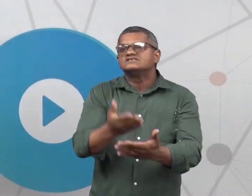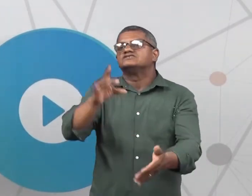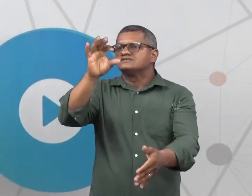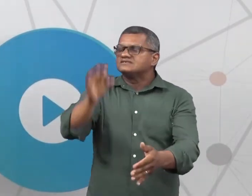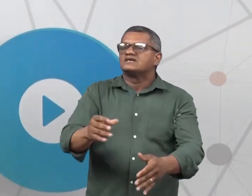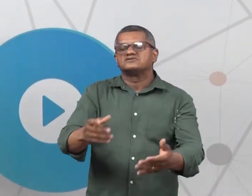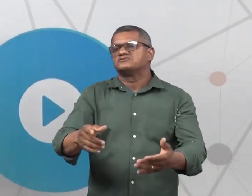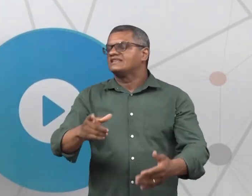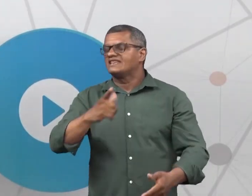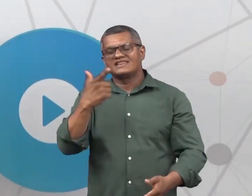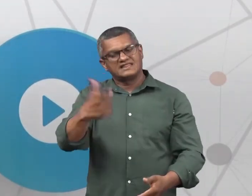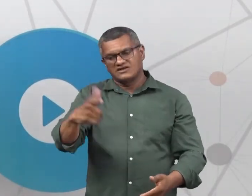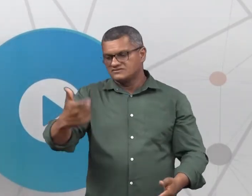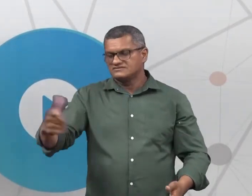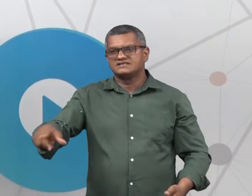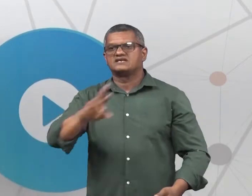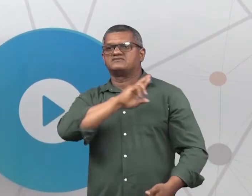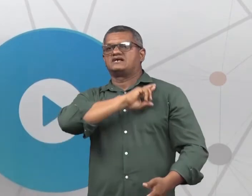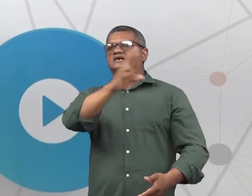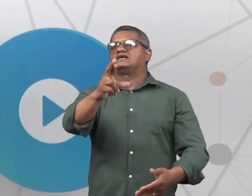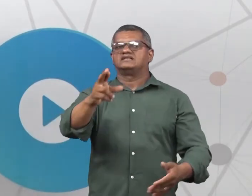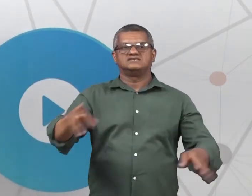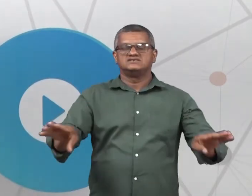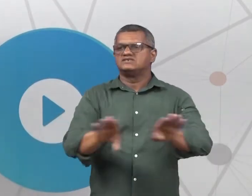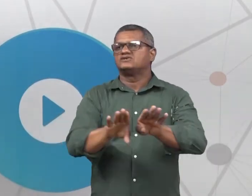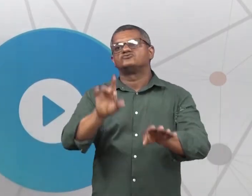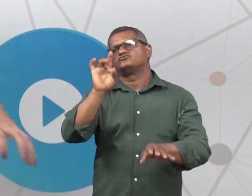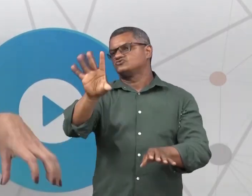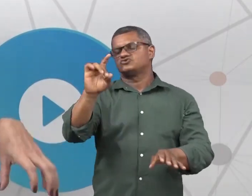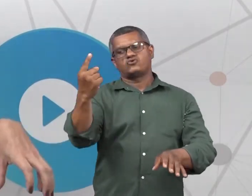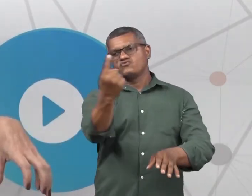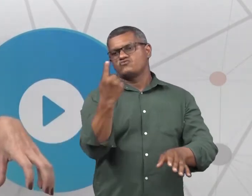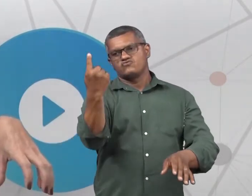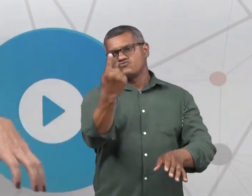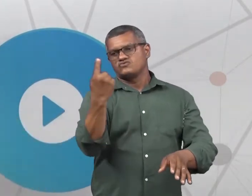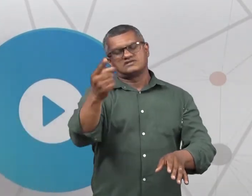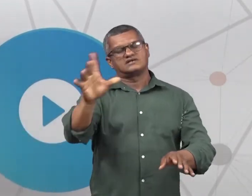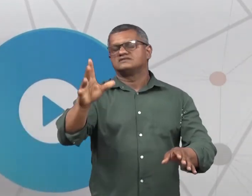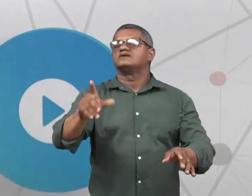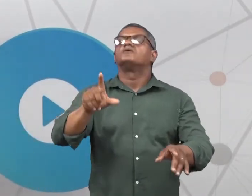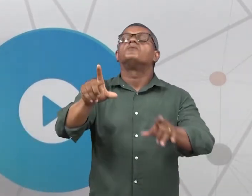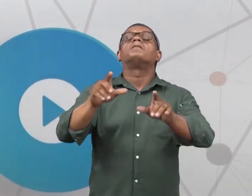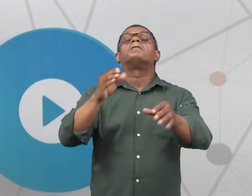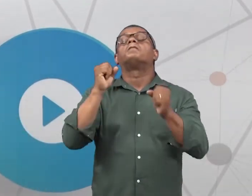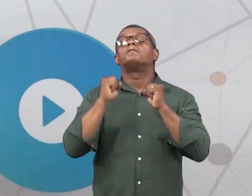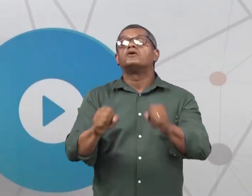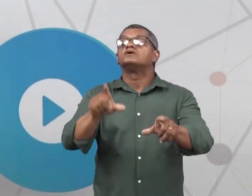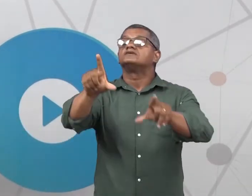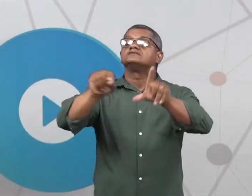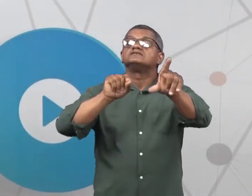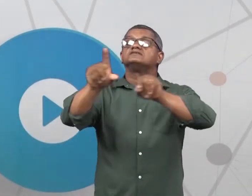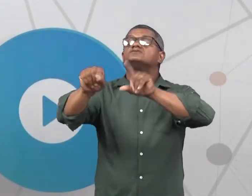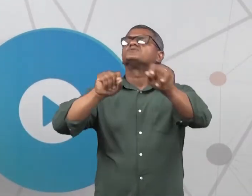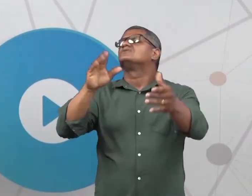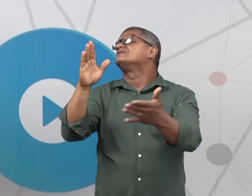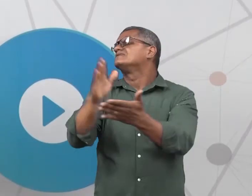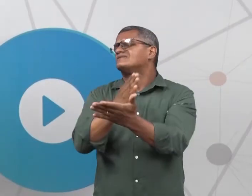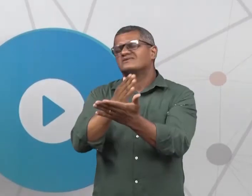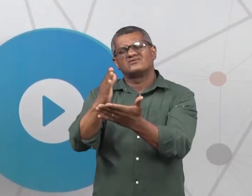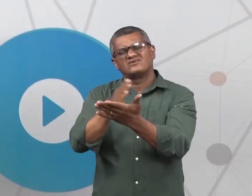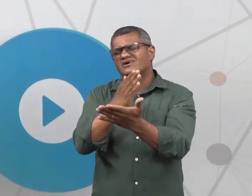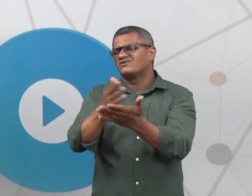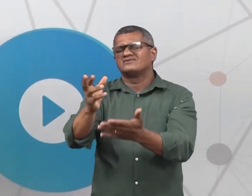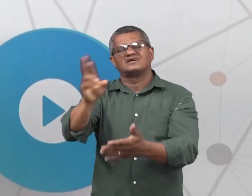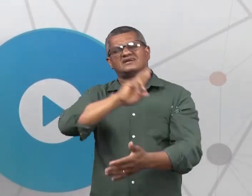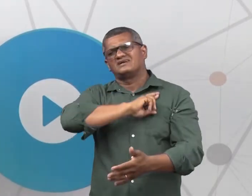existe que a população brasileira pode ter liberdade para escolher ter uma religião, sendo ela qualquer a decisão